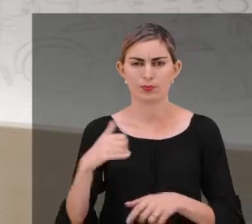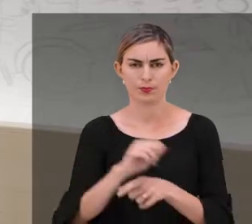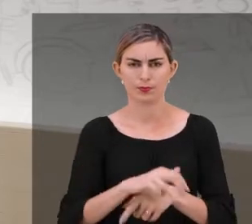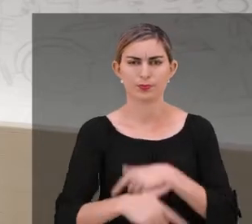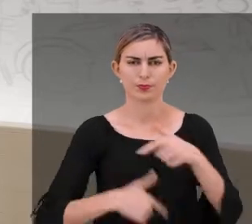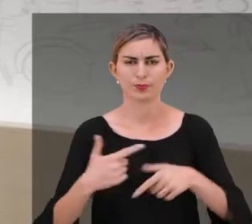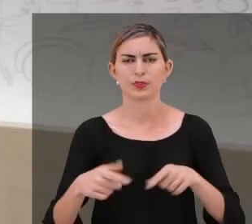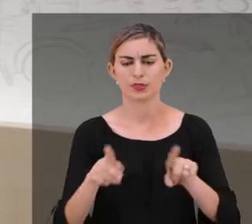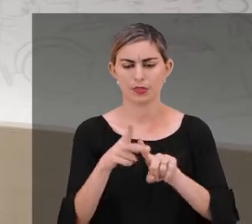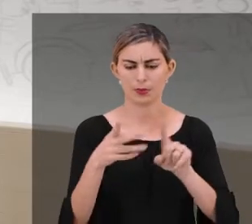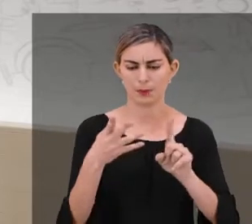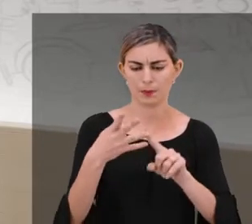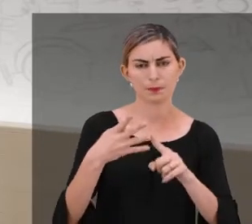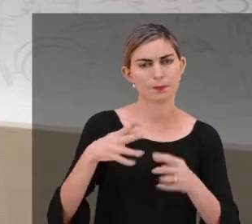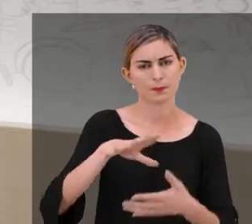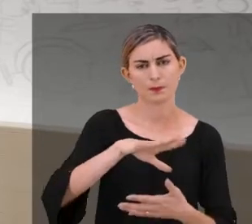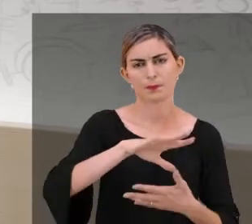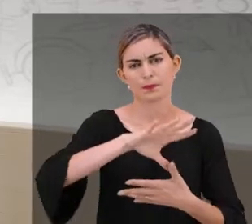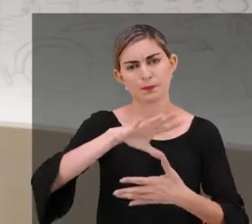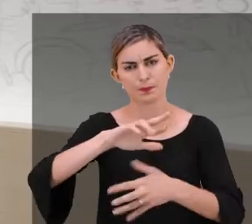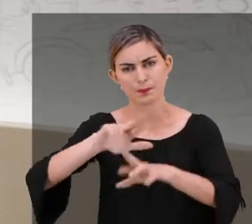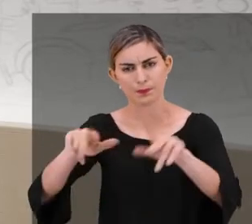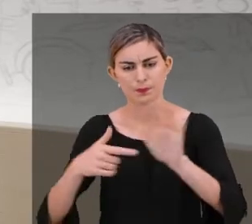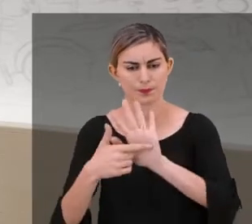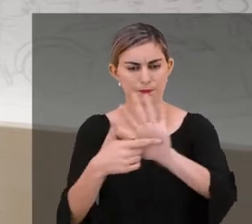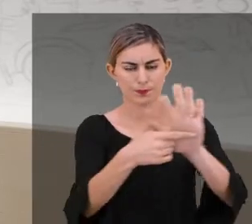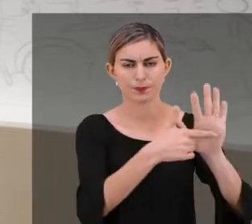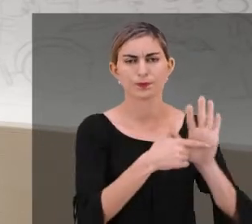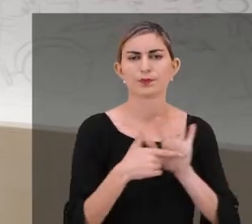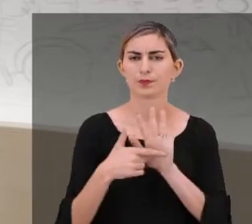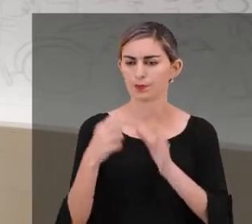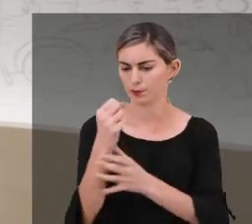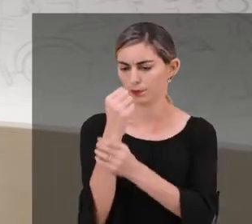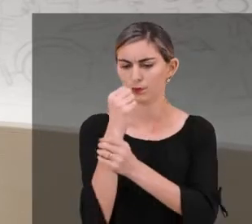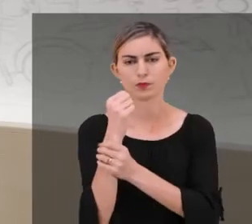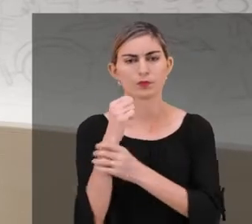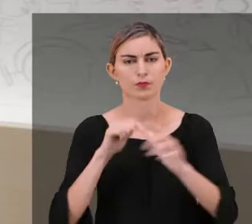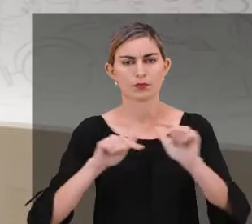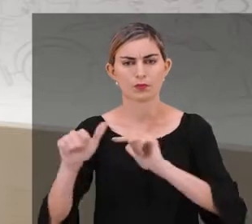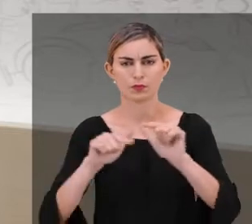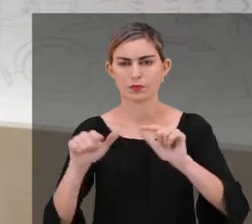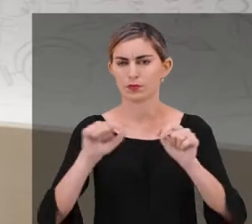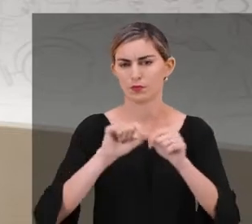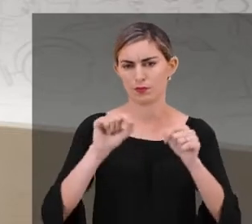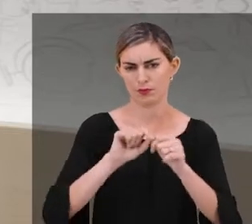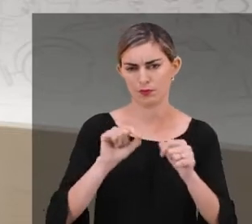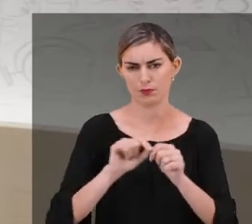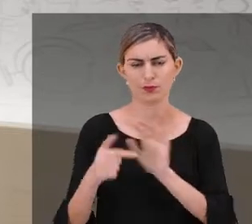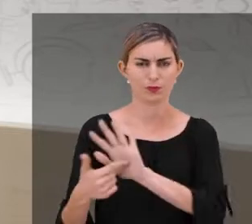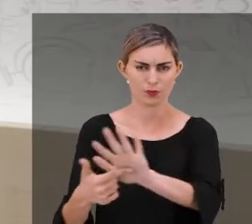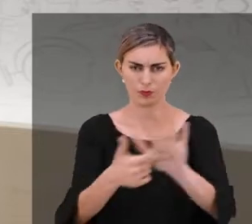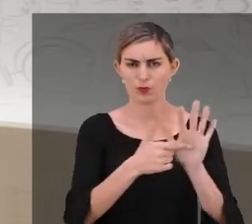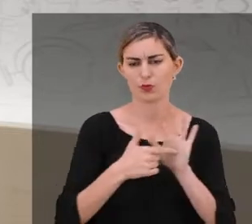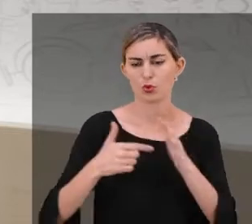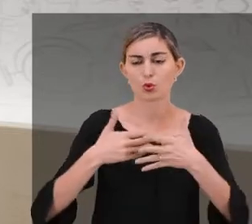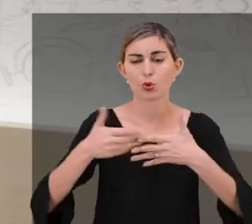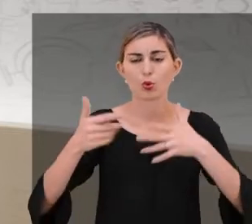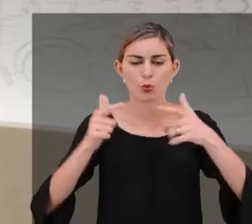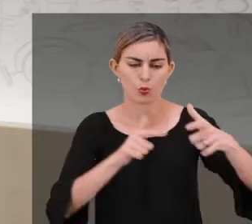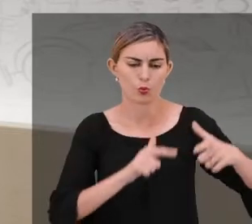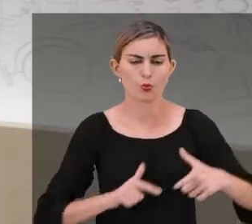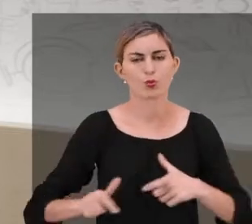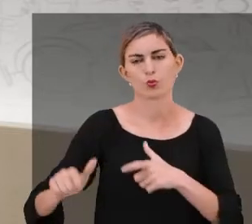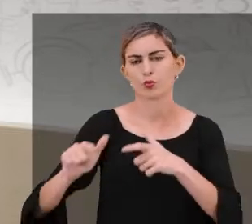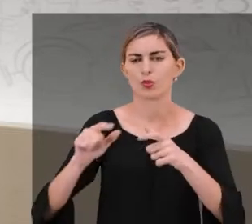Ocupacional, mais os mapas de riscos, onde iremos mostrar, conforme a segurança do trabalho faz, para mostrar quais